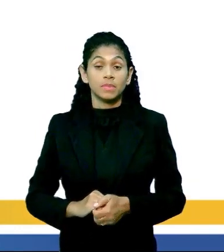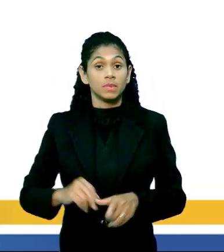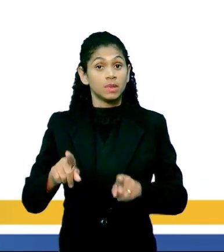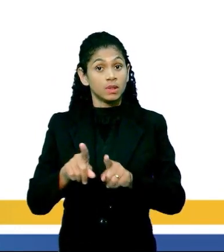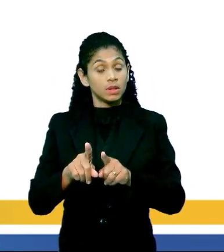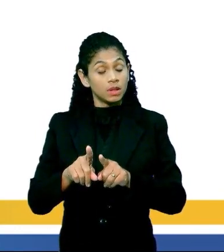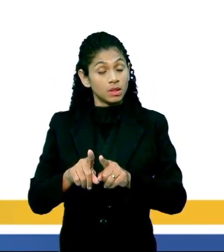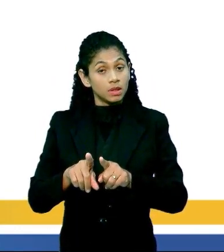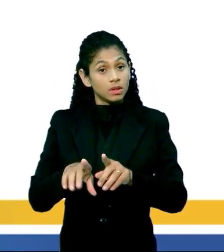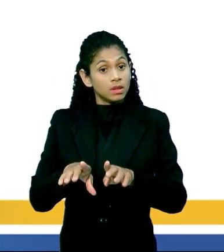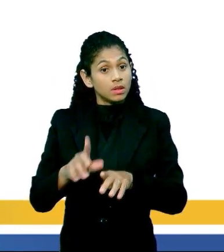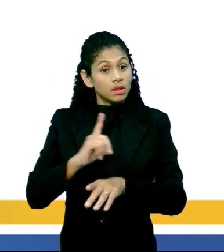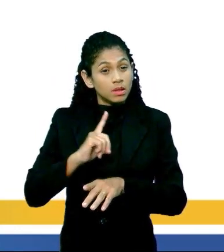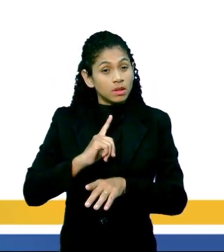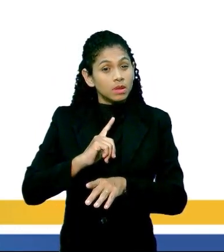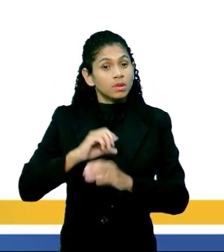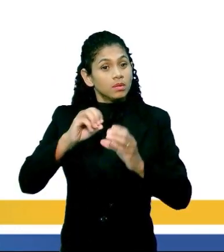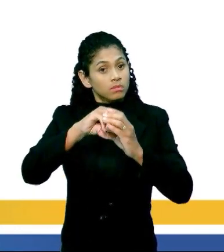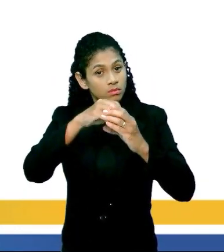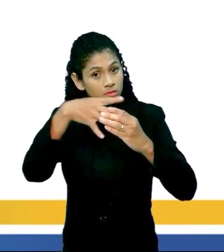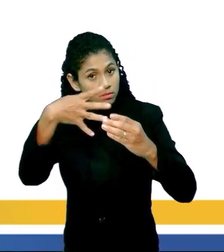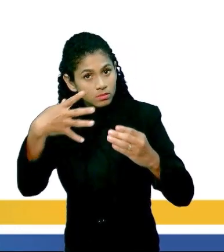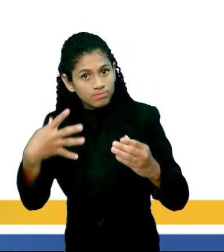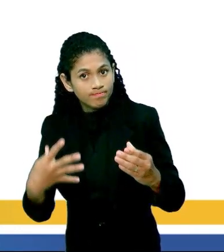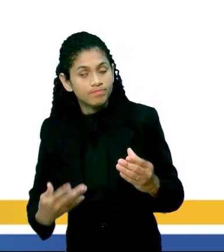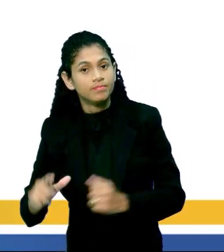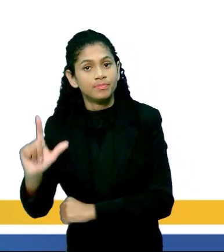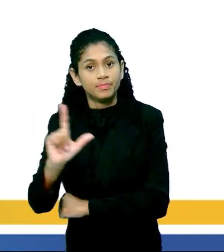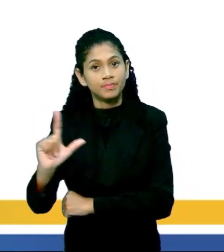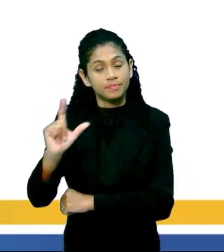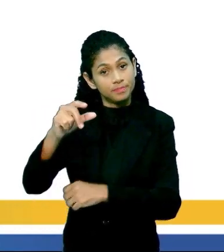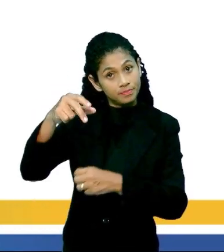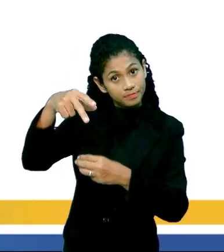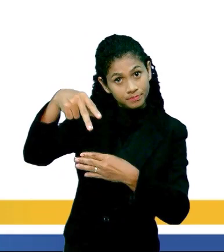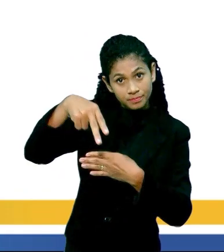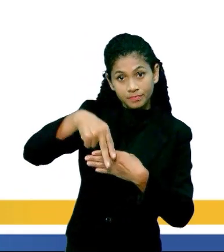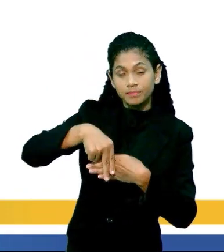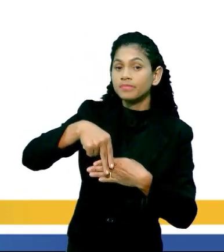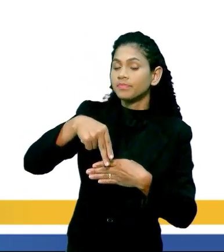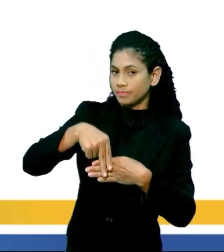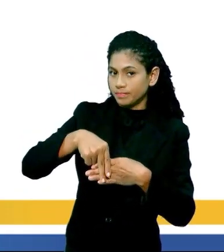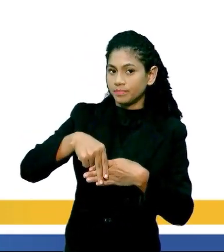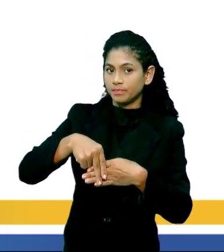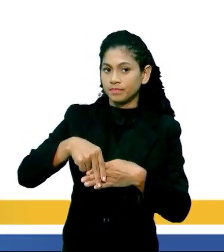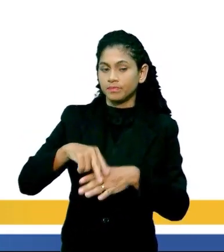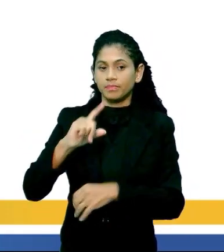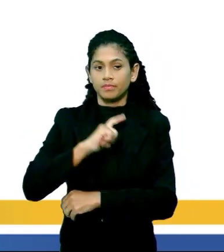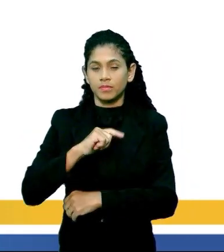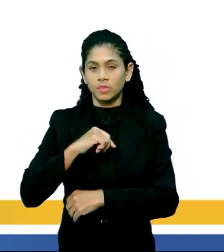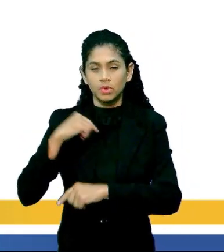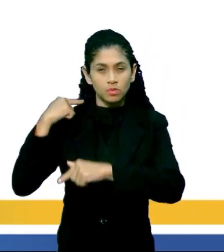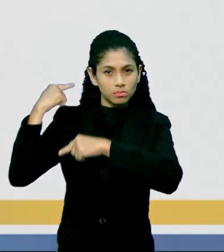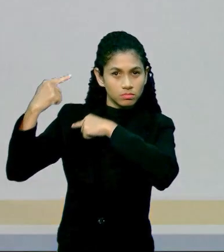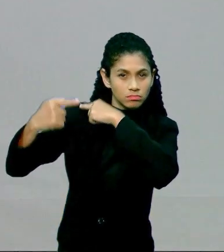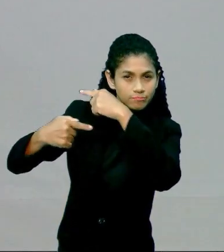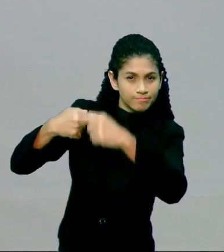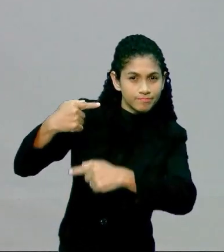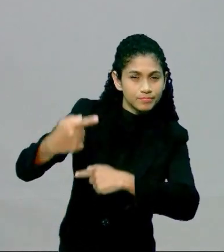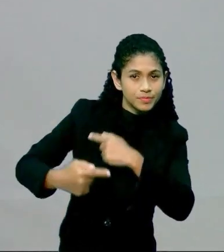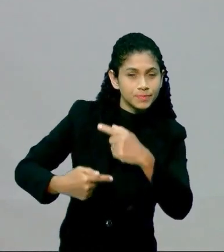características da literatura de cordel. Então, a gente tem uma tradição literária,